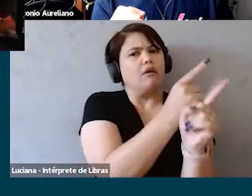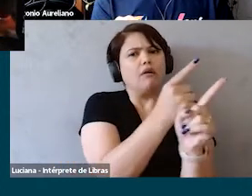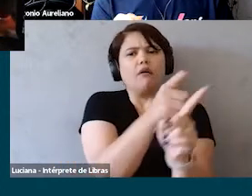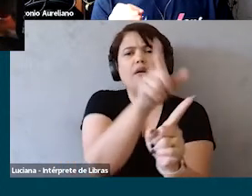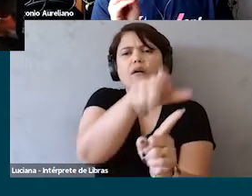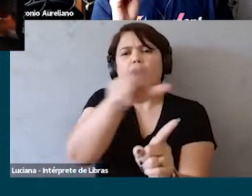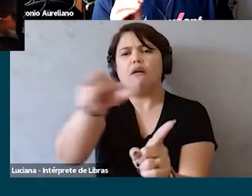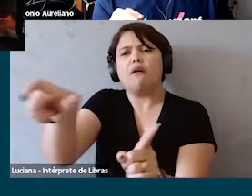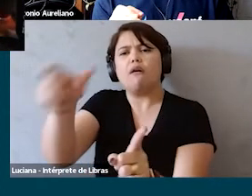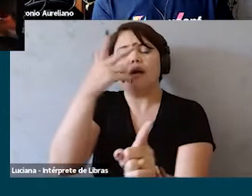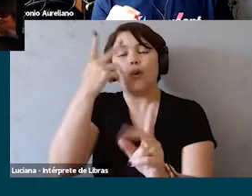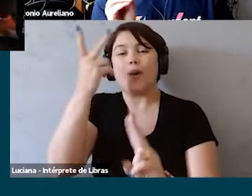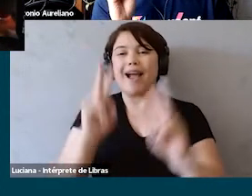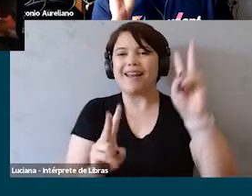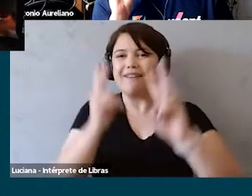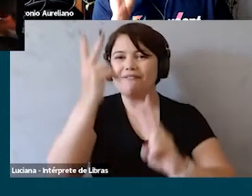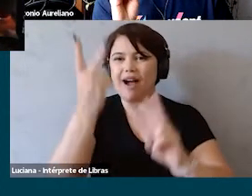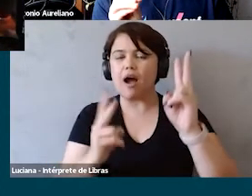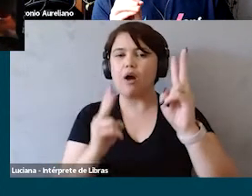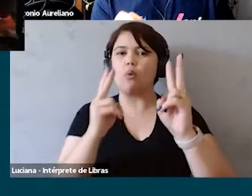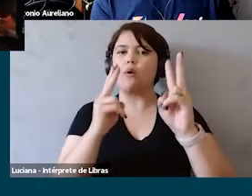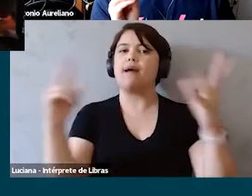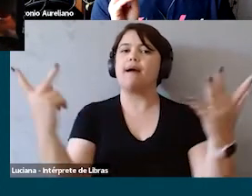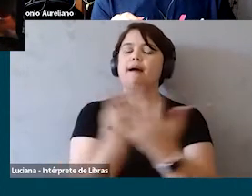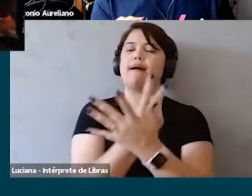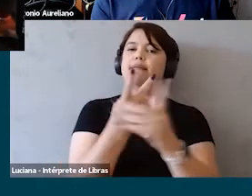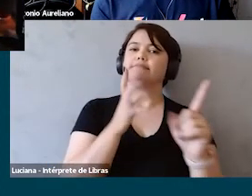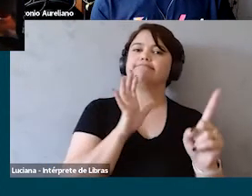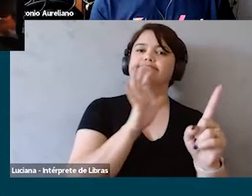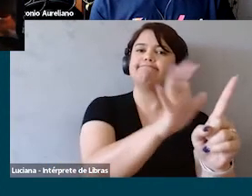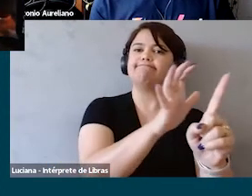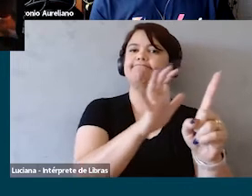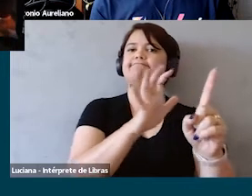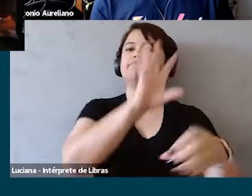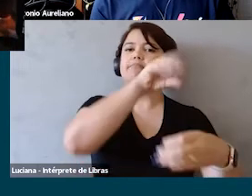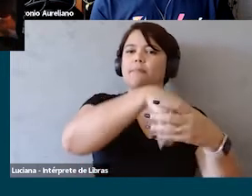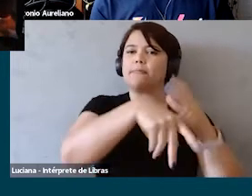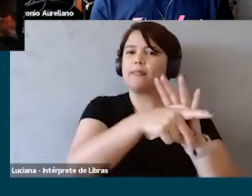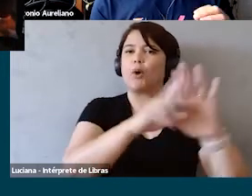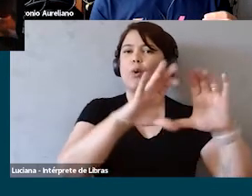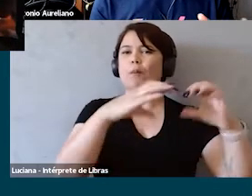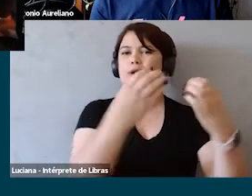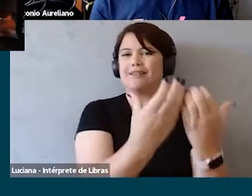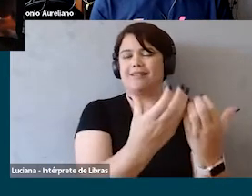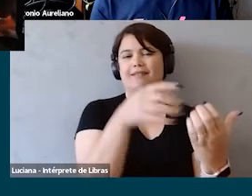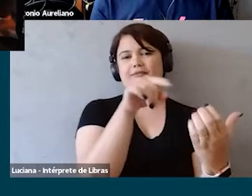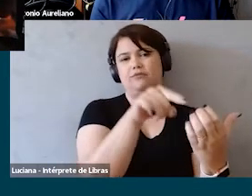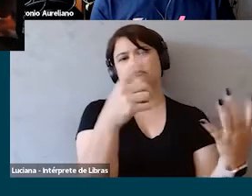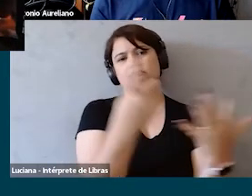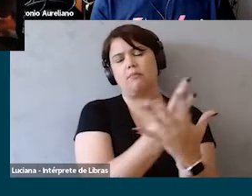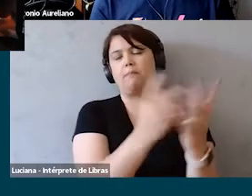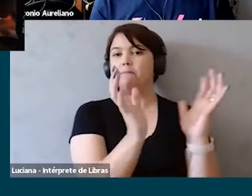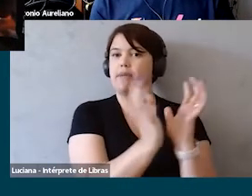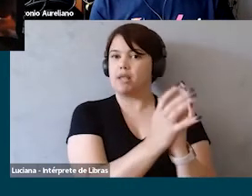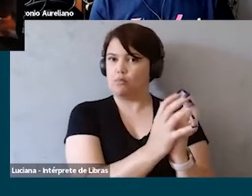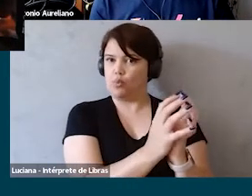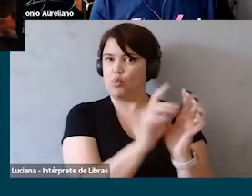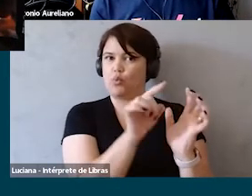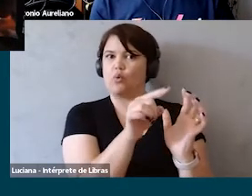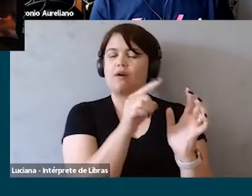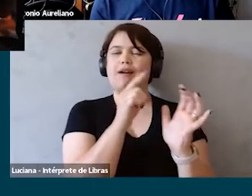gente granularizar como o indivíduo, como o ganho do carnaval, ele impacta nas suas comunidades. Isso aqui é a Ação